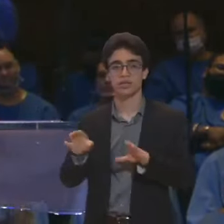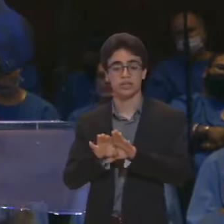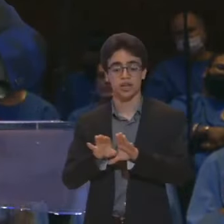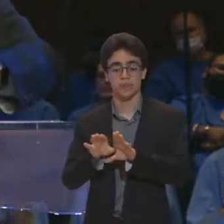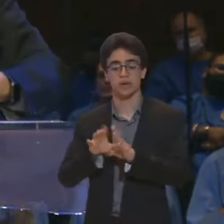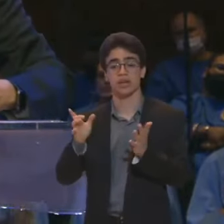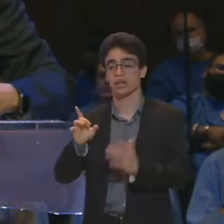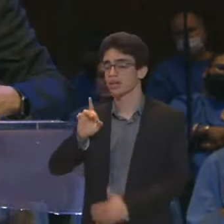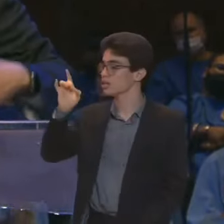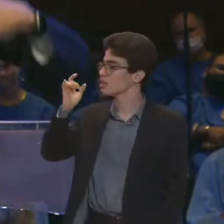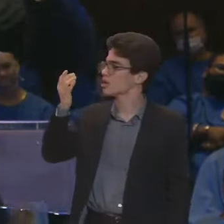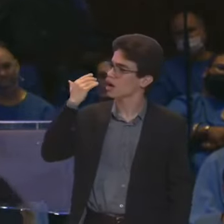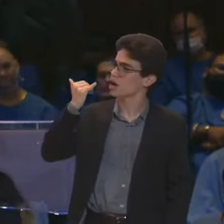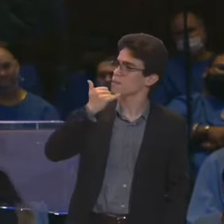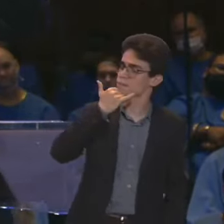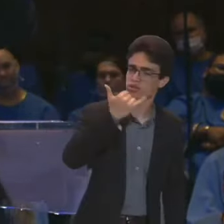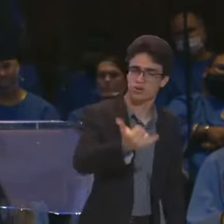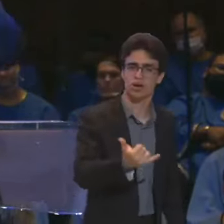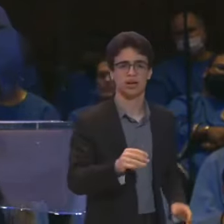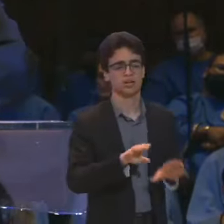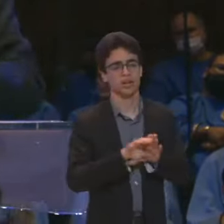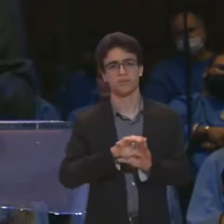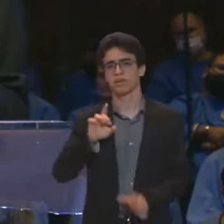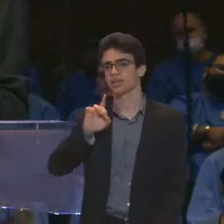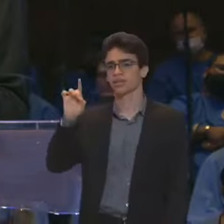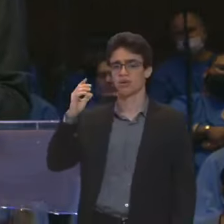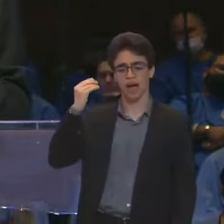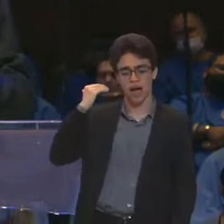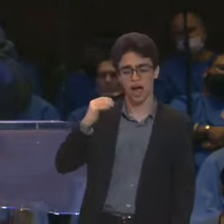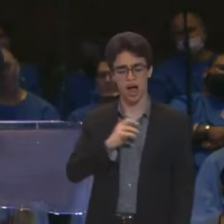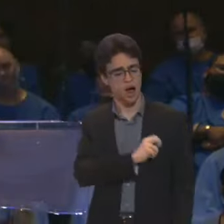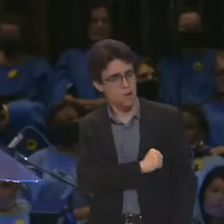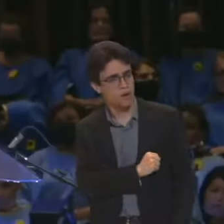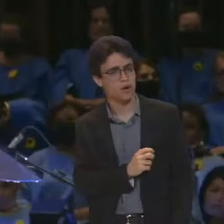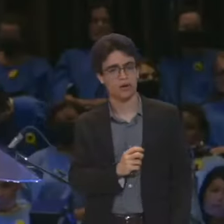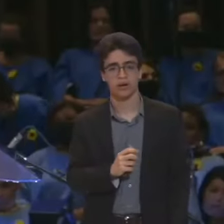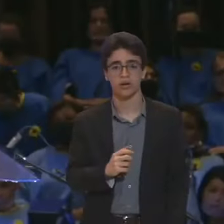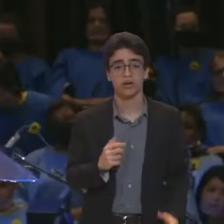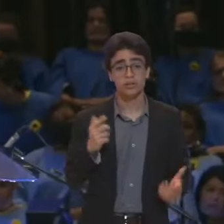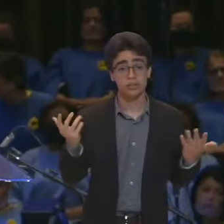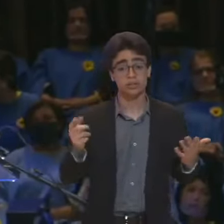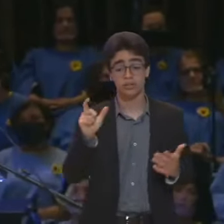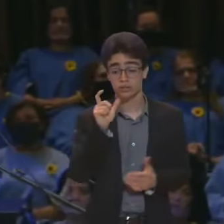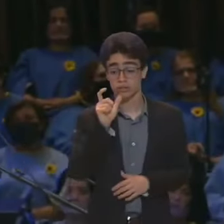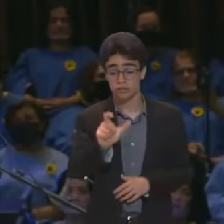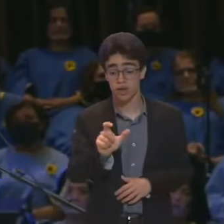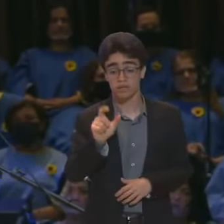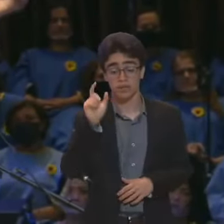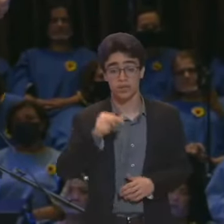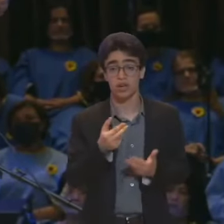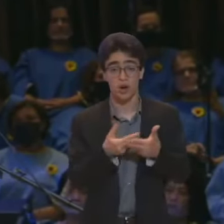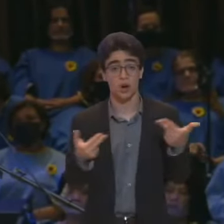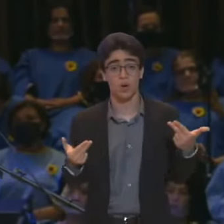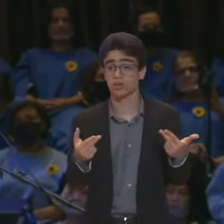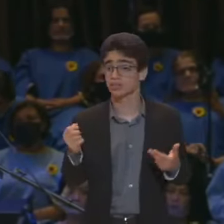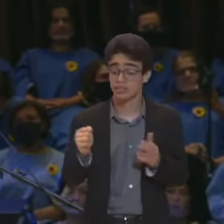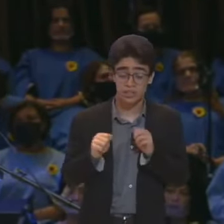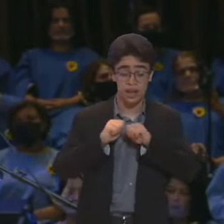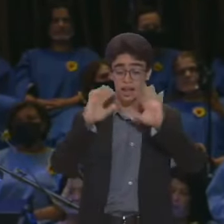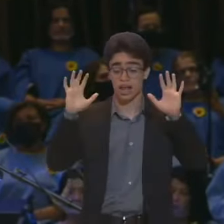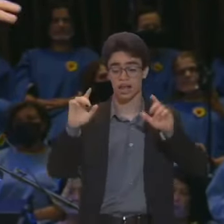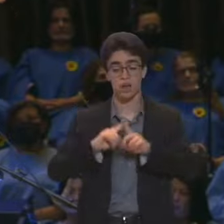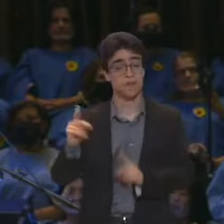Cristo vos perdoou, como Cristo nos amou e se entregou por nós. É um texto que fala de duas obras muito claras.